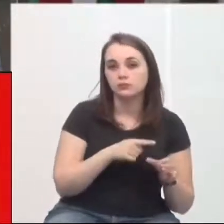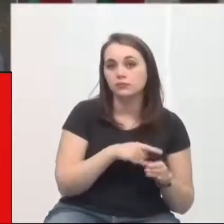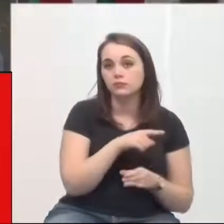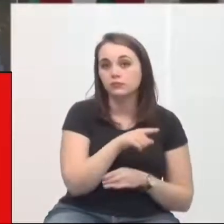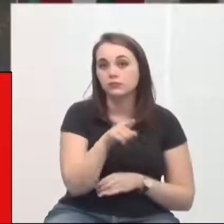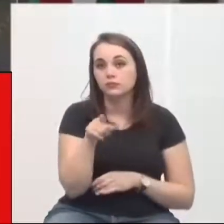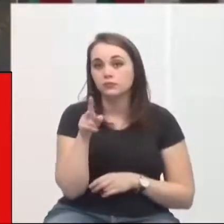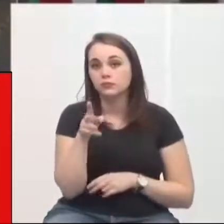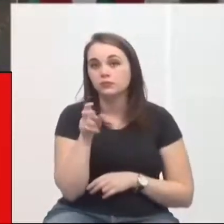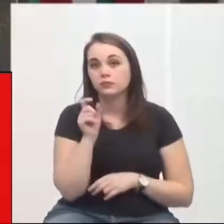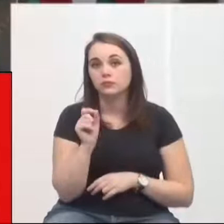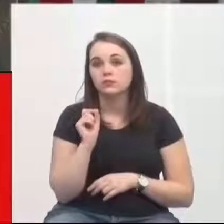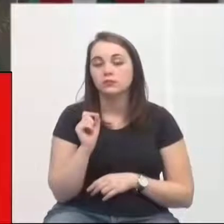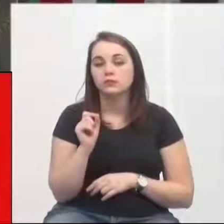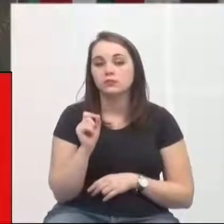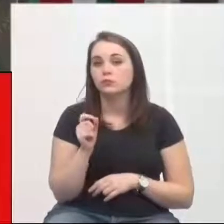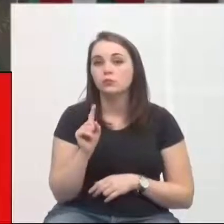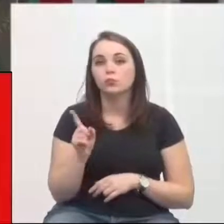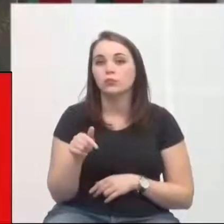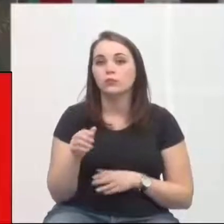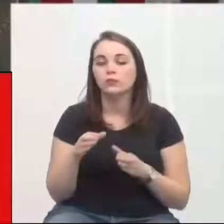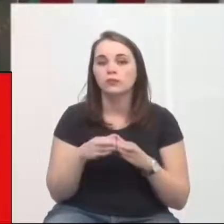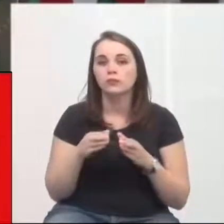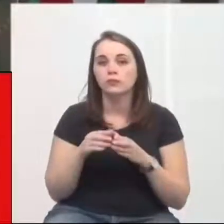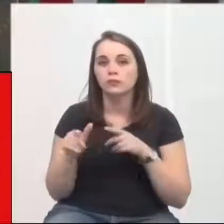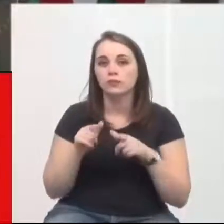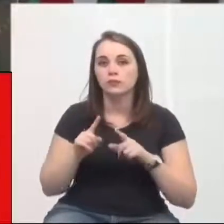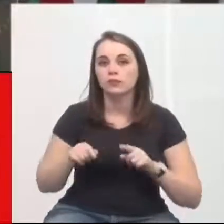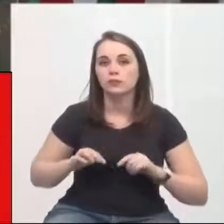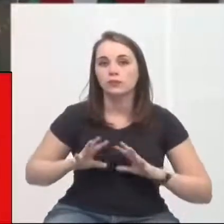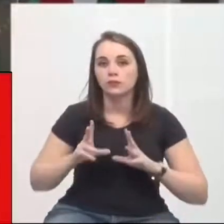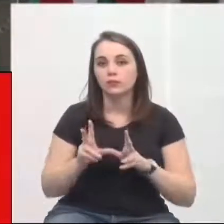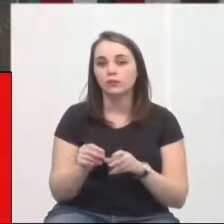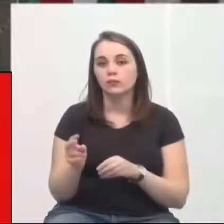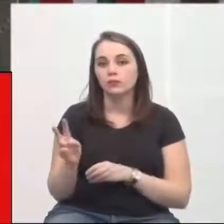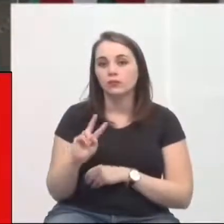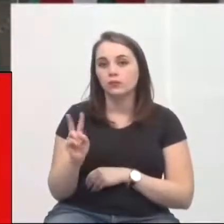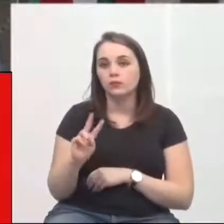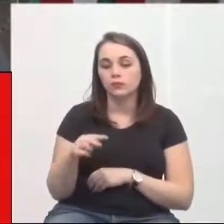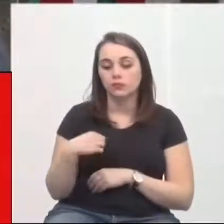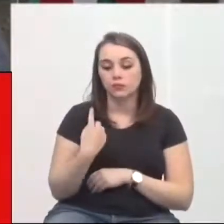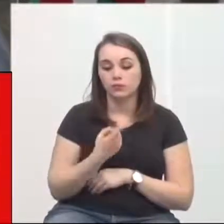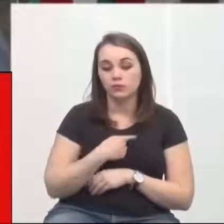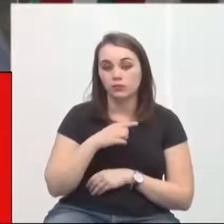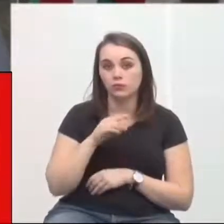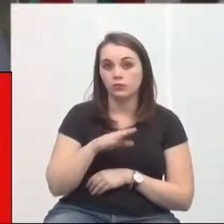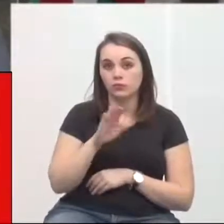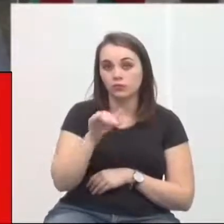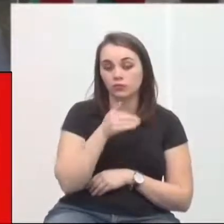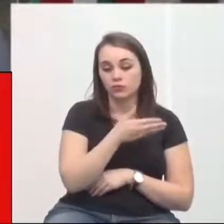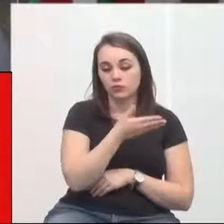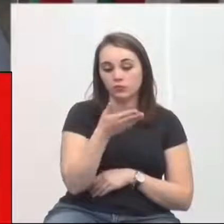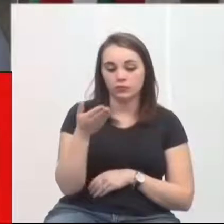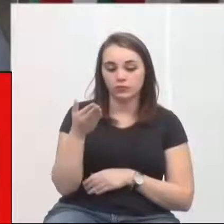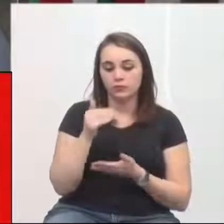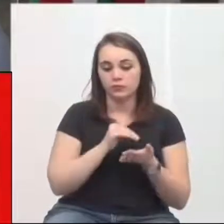aí, não é a comissão de obras, são todos os vereadores, né? A comissão de obras só trouxe Vossa Excelência para cá